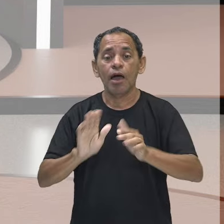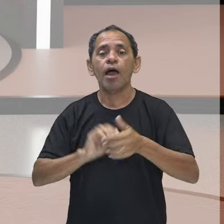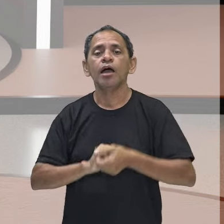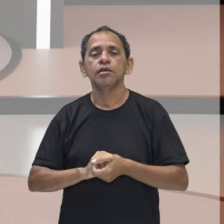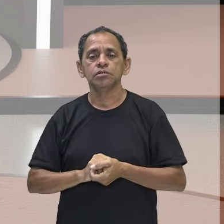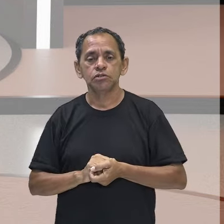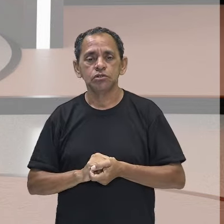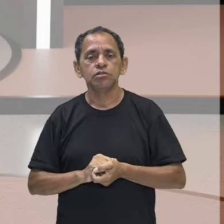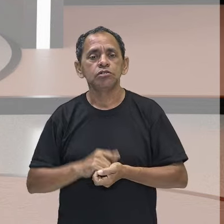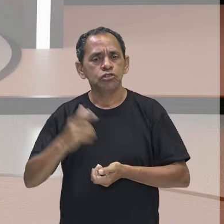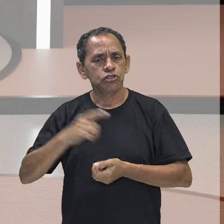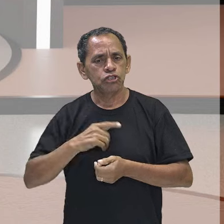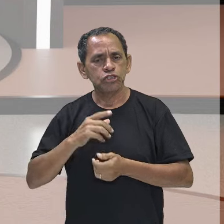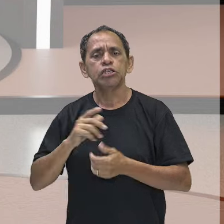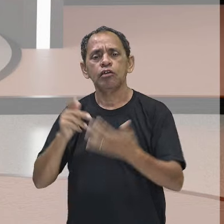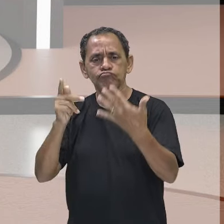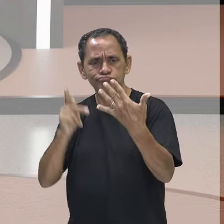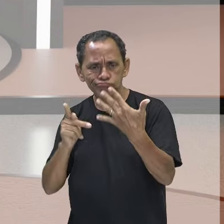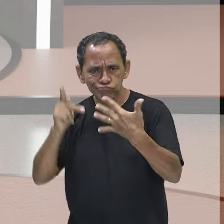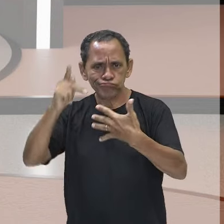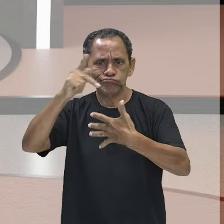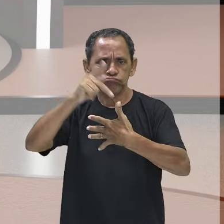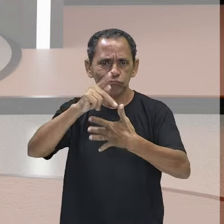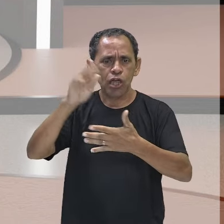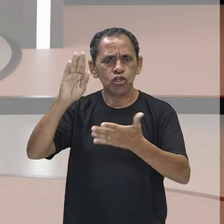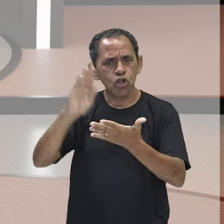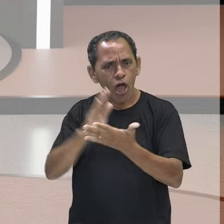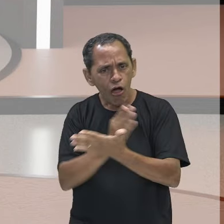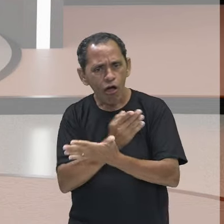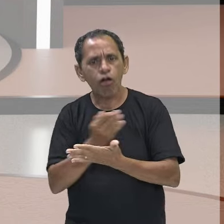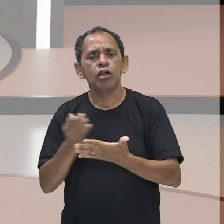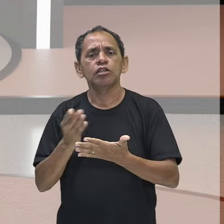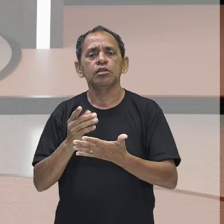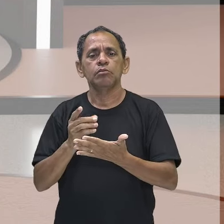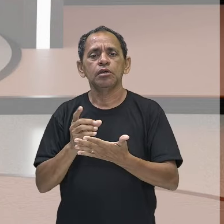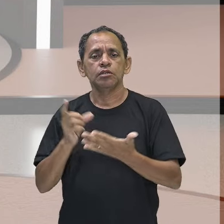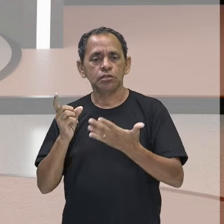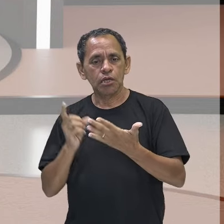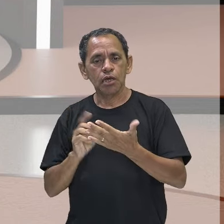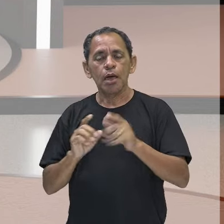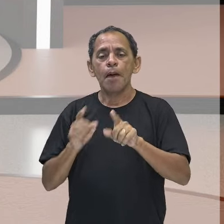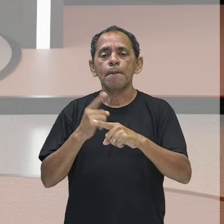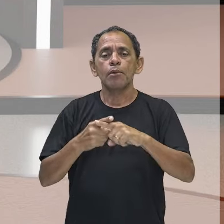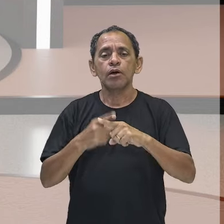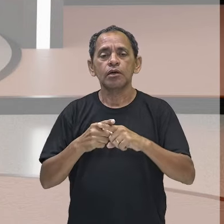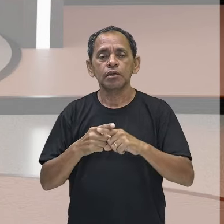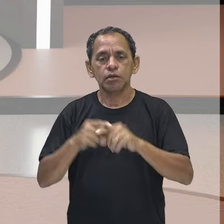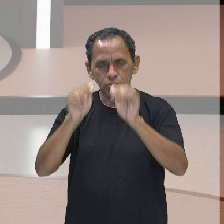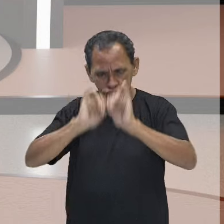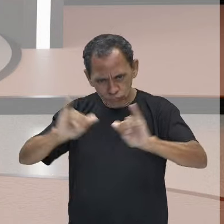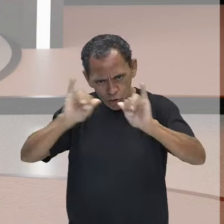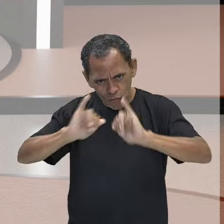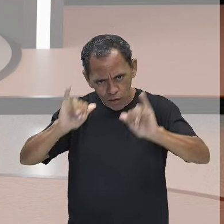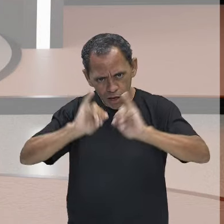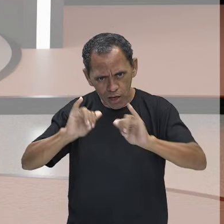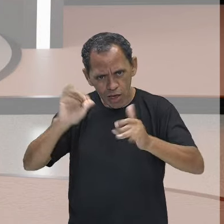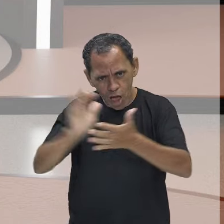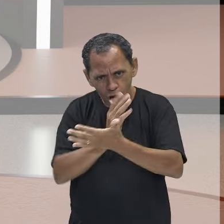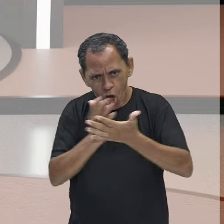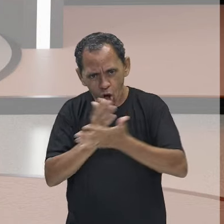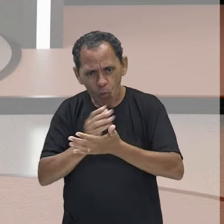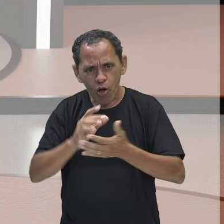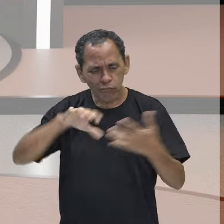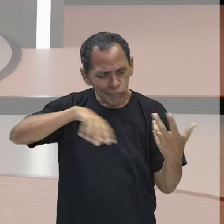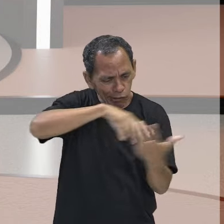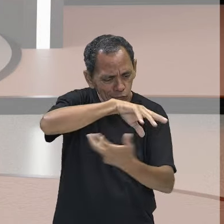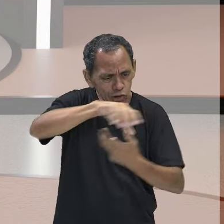bastante privilégio, justamente porque pregava algo que muitos consideravam revolucionário, que é a